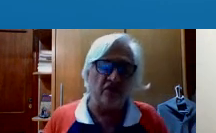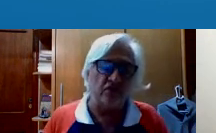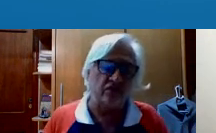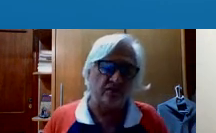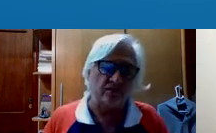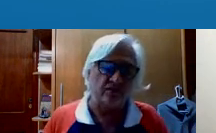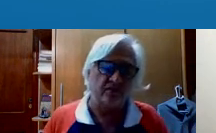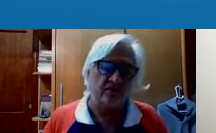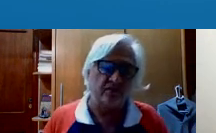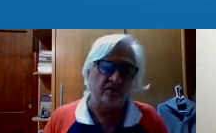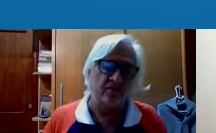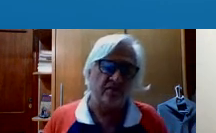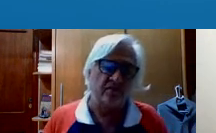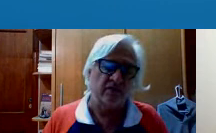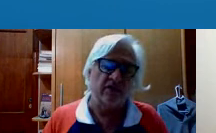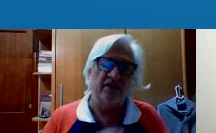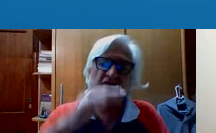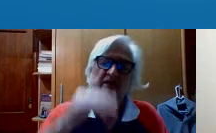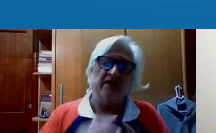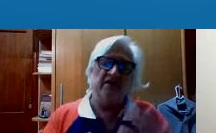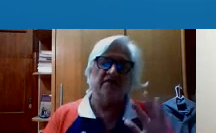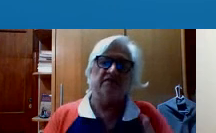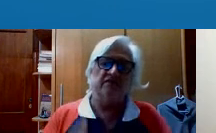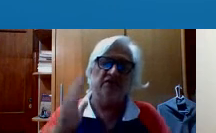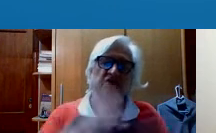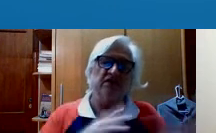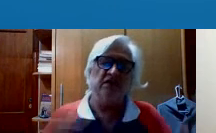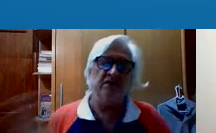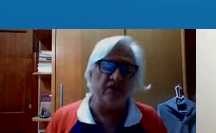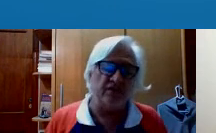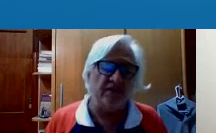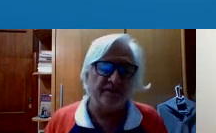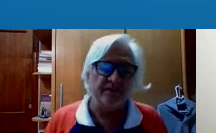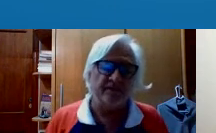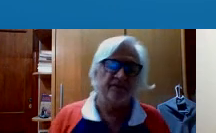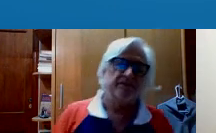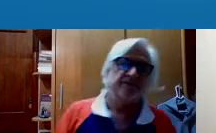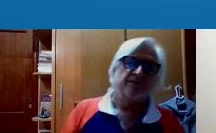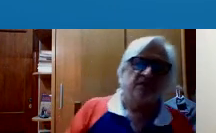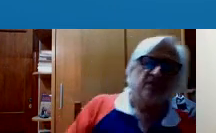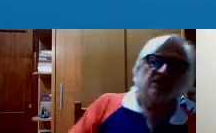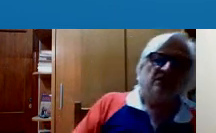nos 3 eixos. Ele vai deformar em X, Y e Z.